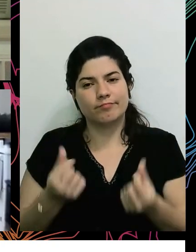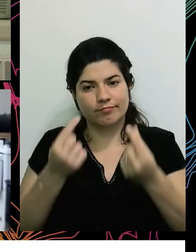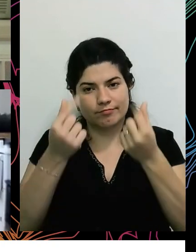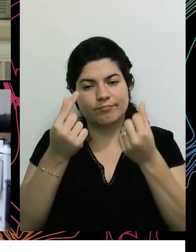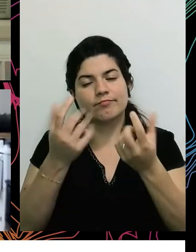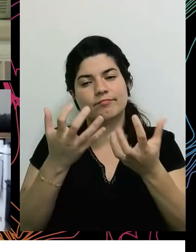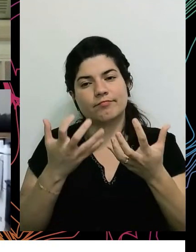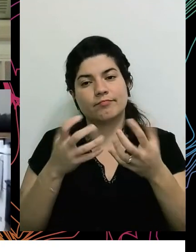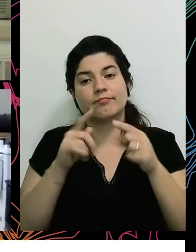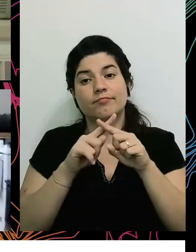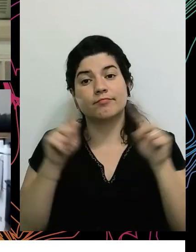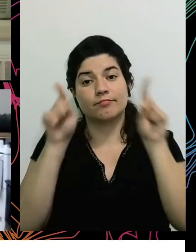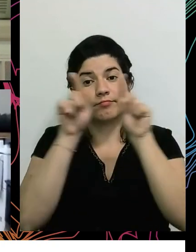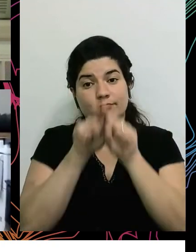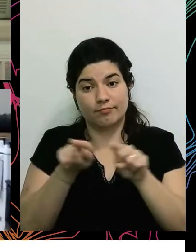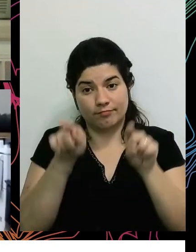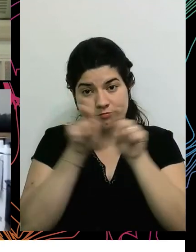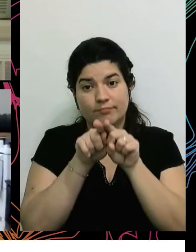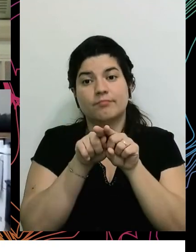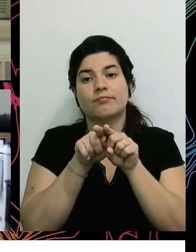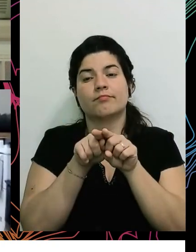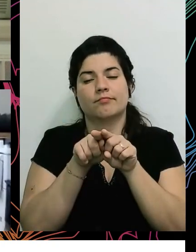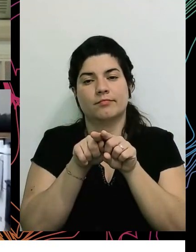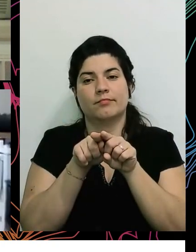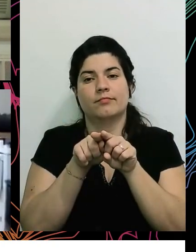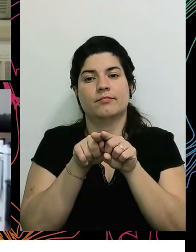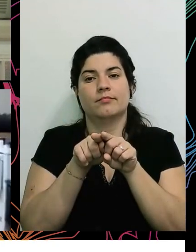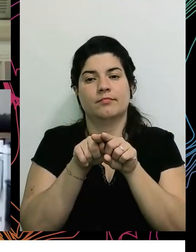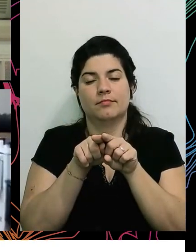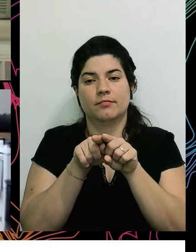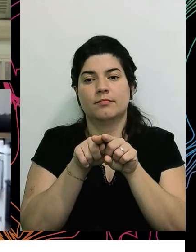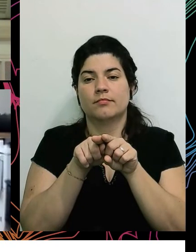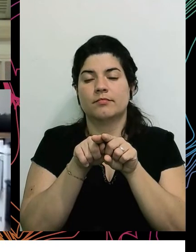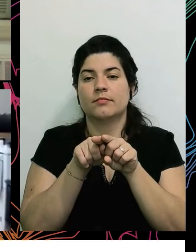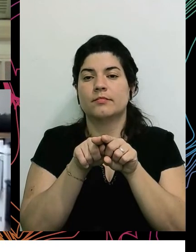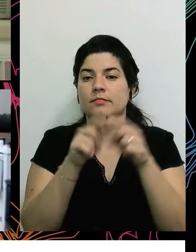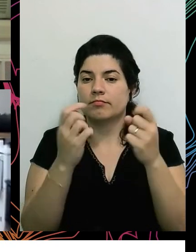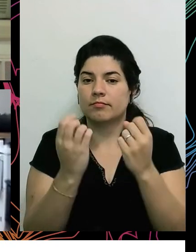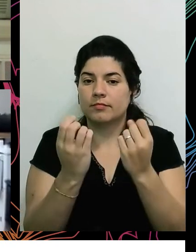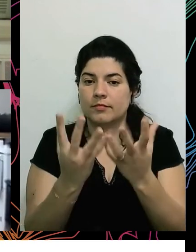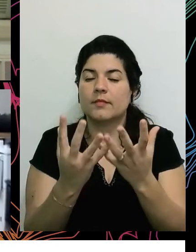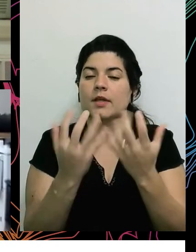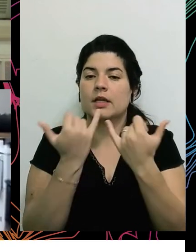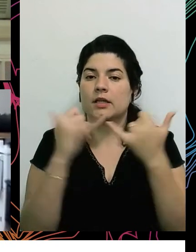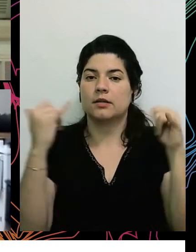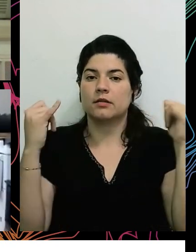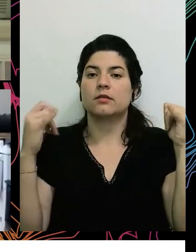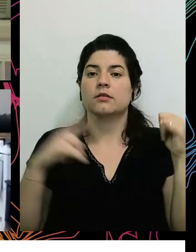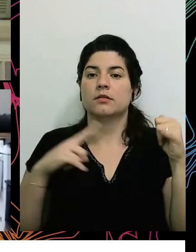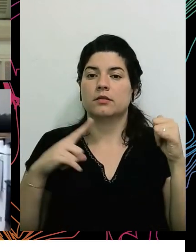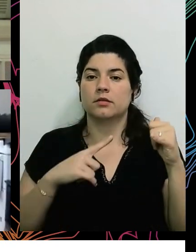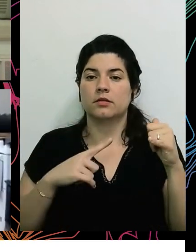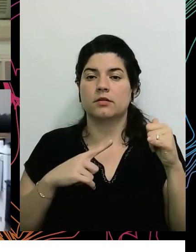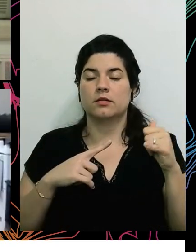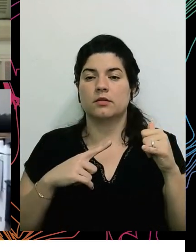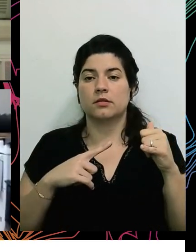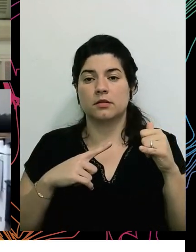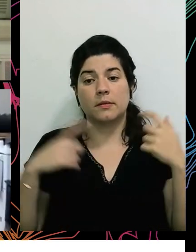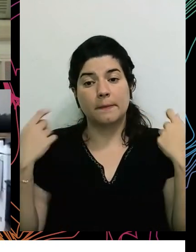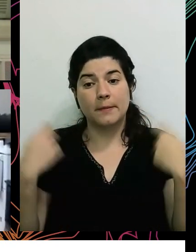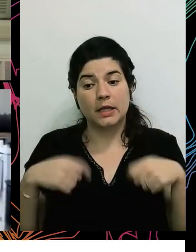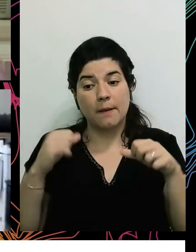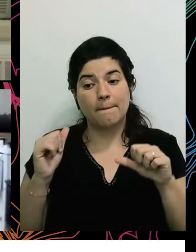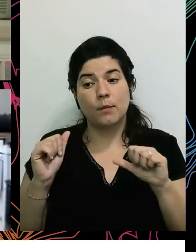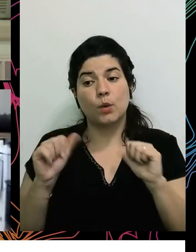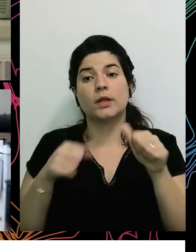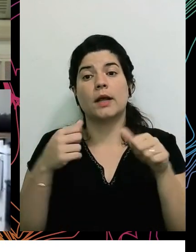também com fornecer energia com baixas emissões. Então, temos que mudar, temos